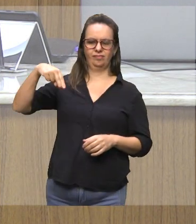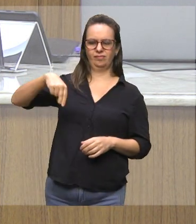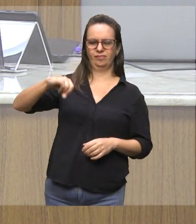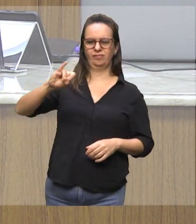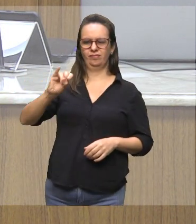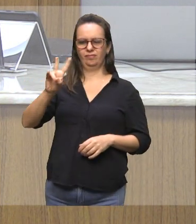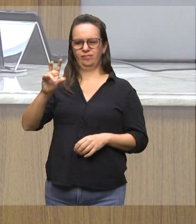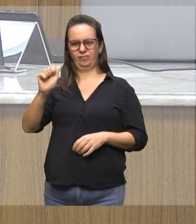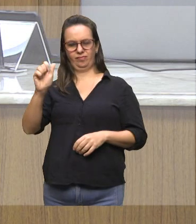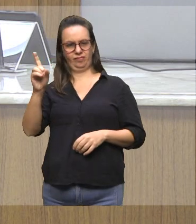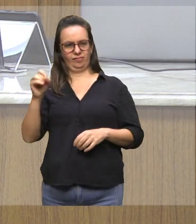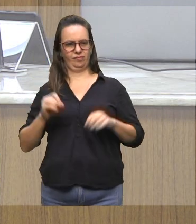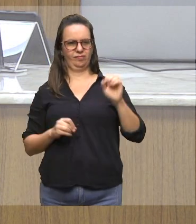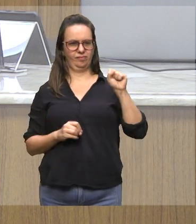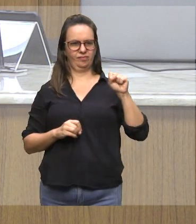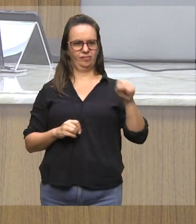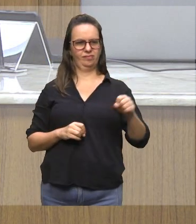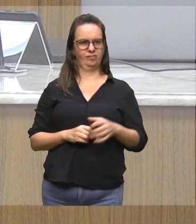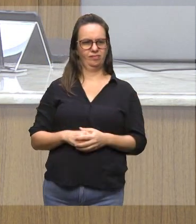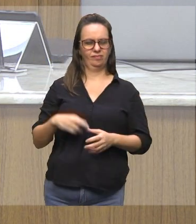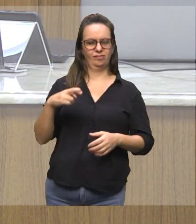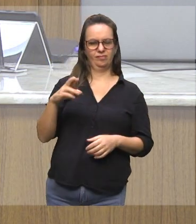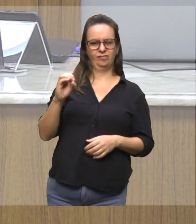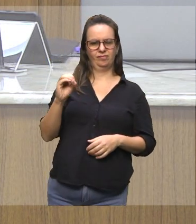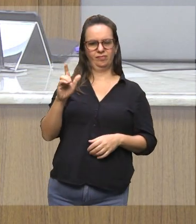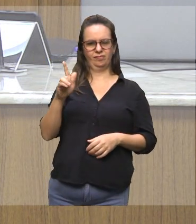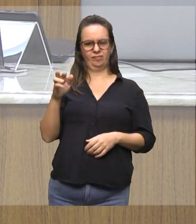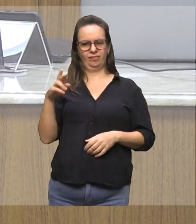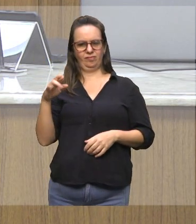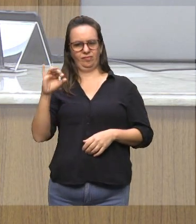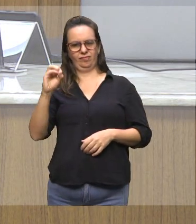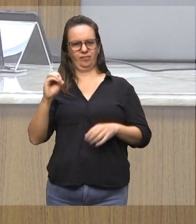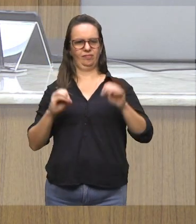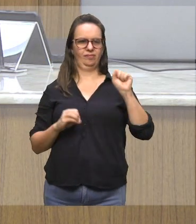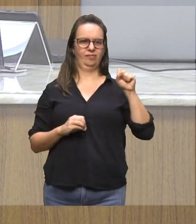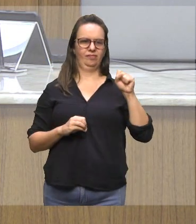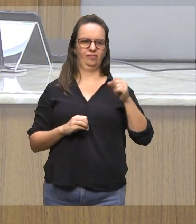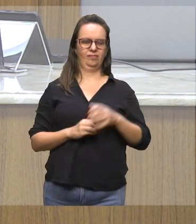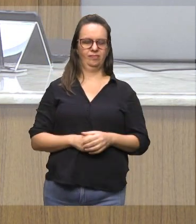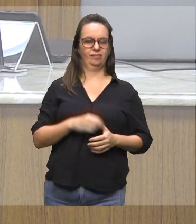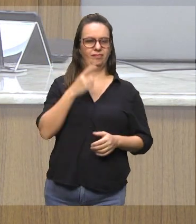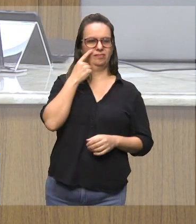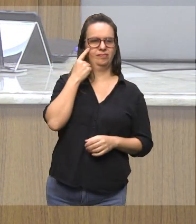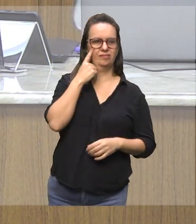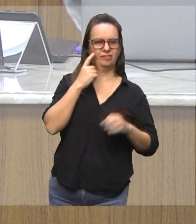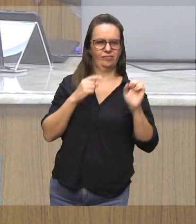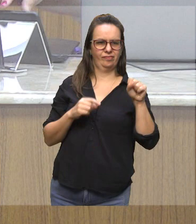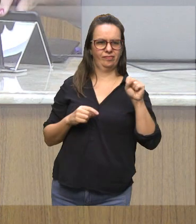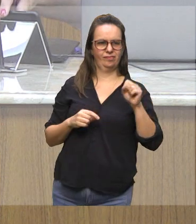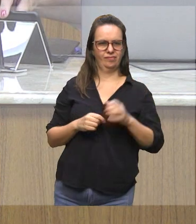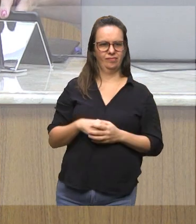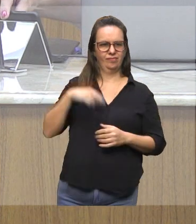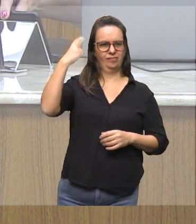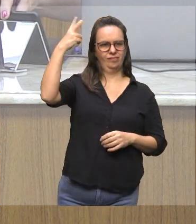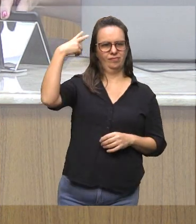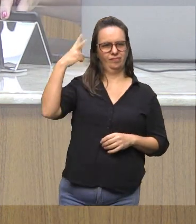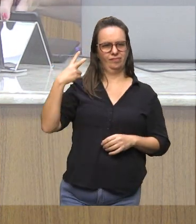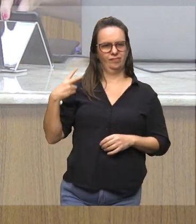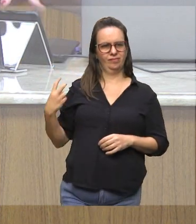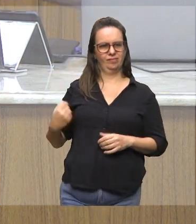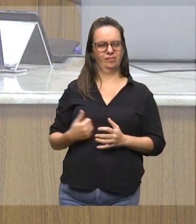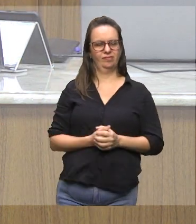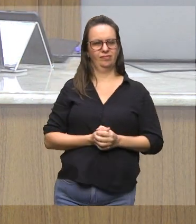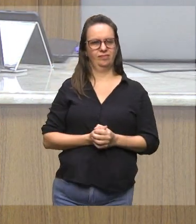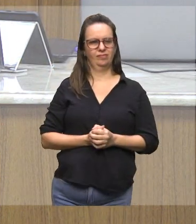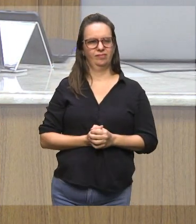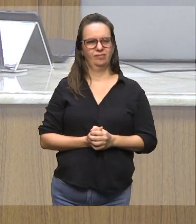Sim. Rogério Garcia do Nascimento. Sim. Vinícius Guilherme Simili. Sim. Viviane Aparecida Delmassa Martins.